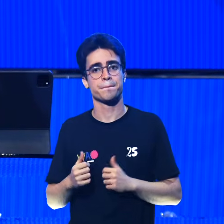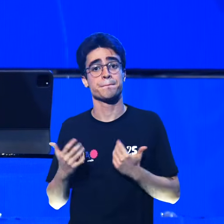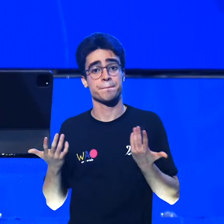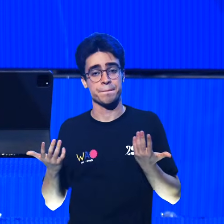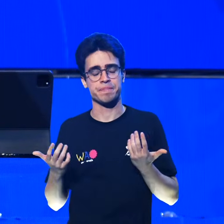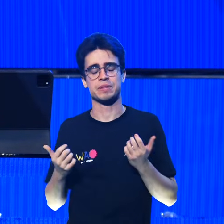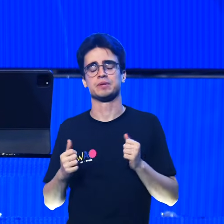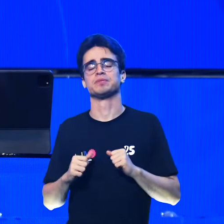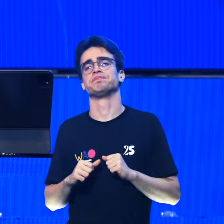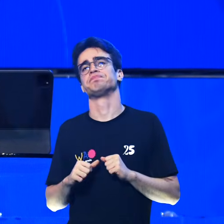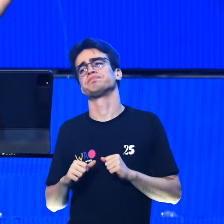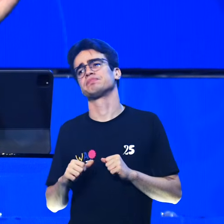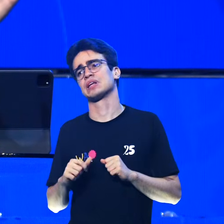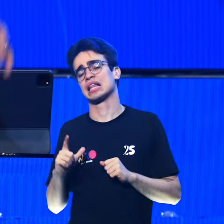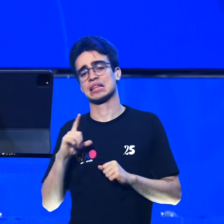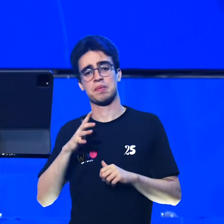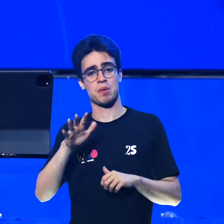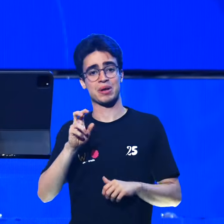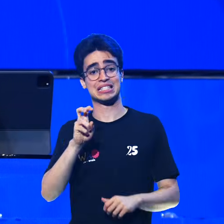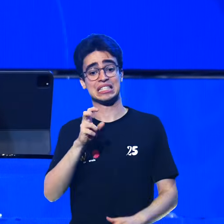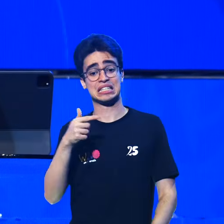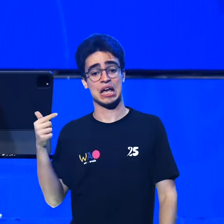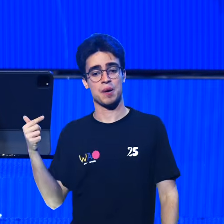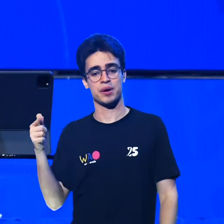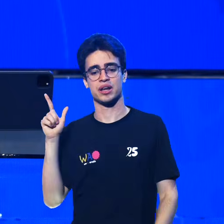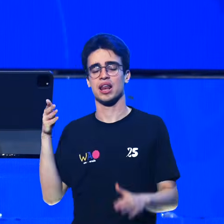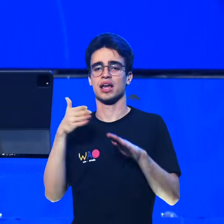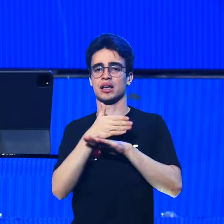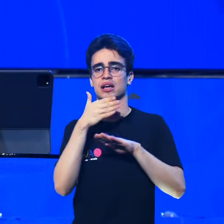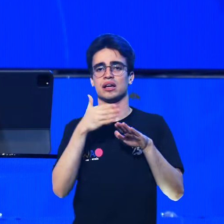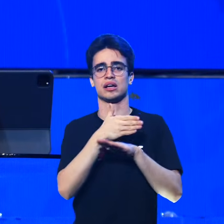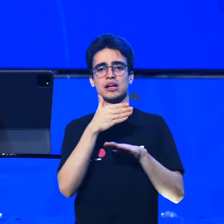E há 5 semanas ele está indo na igreja.